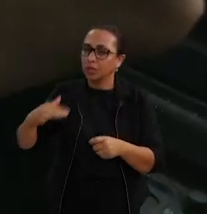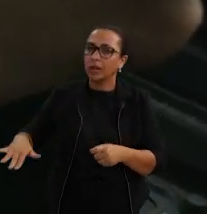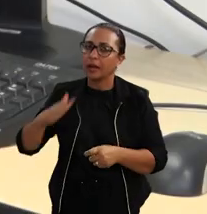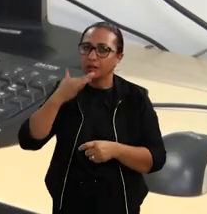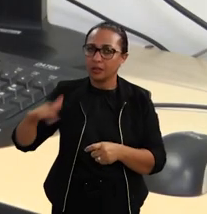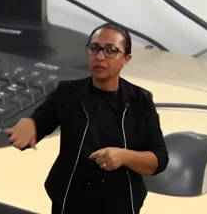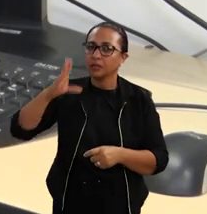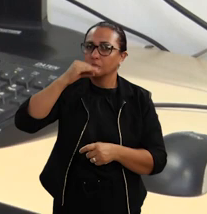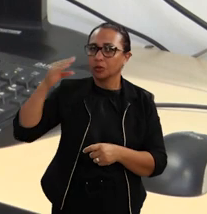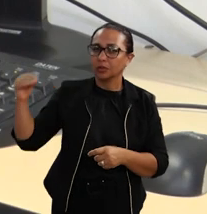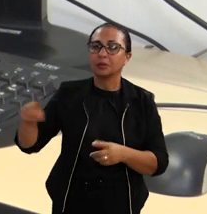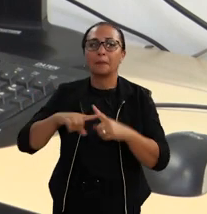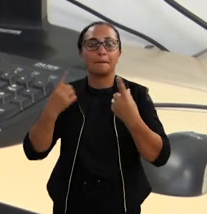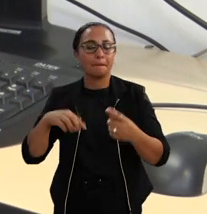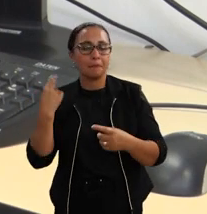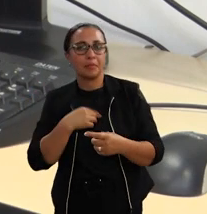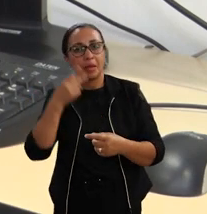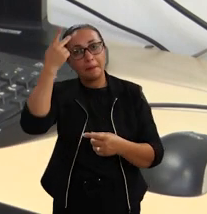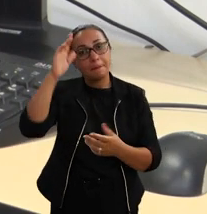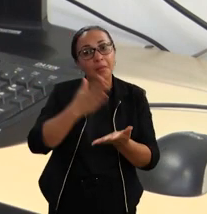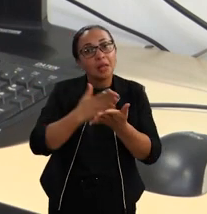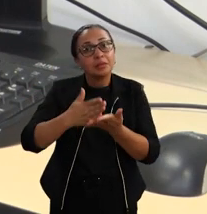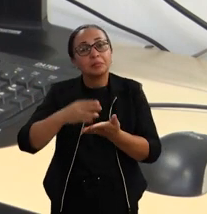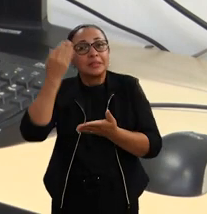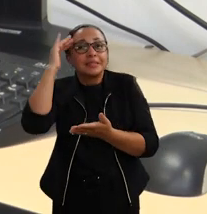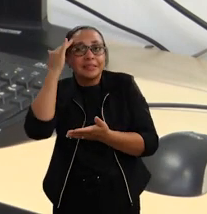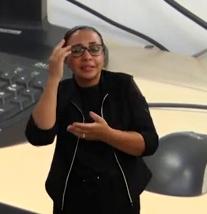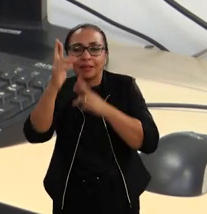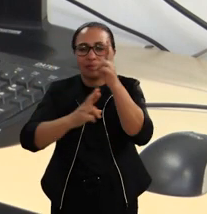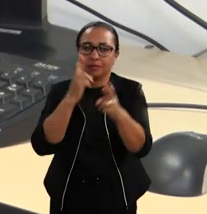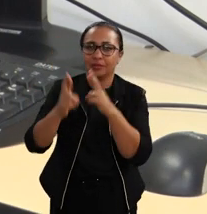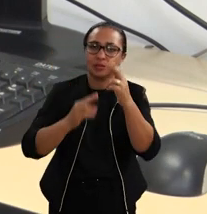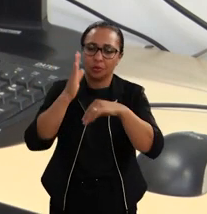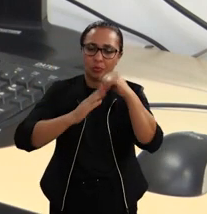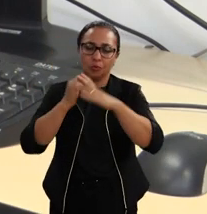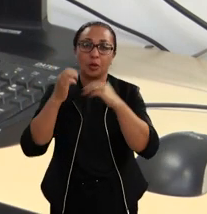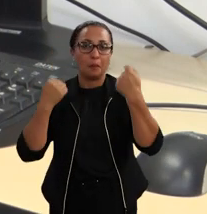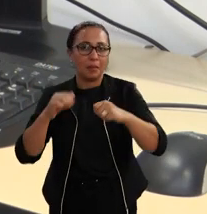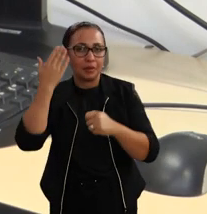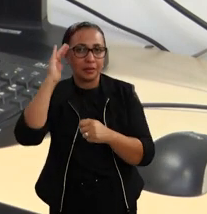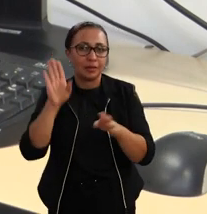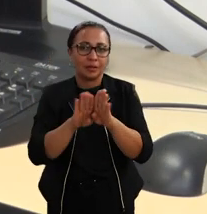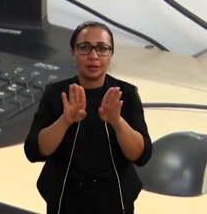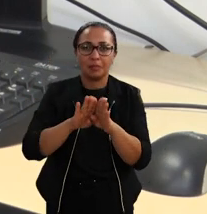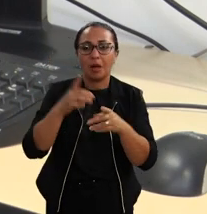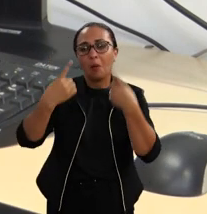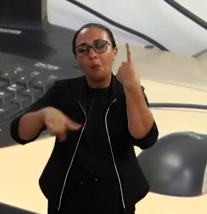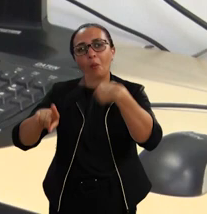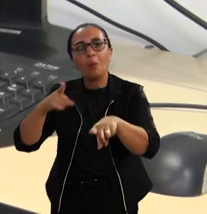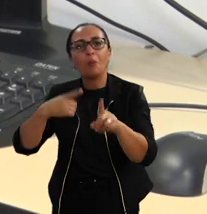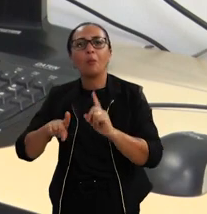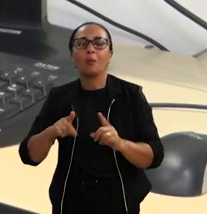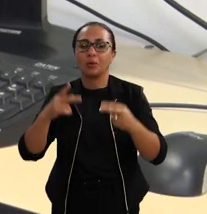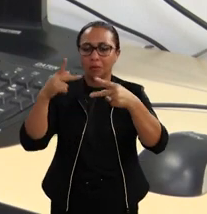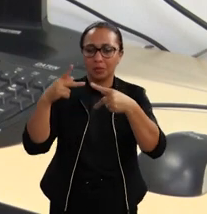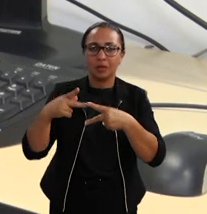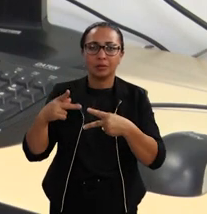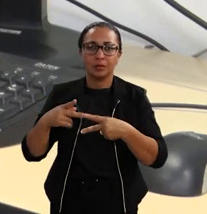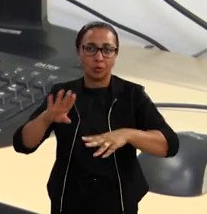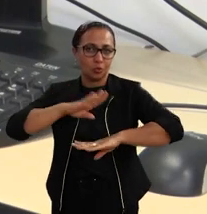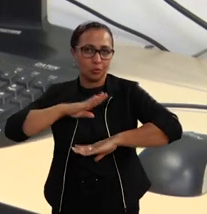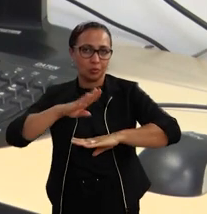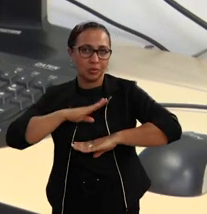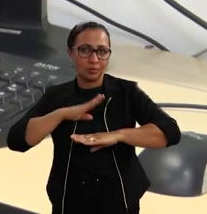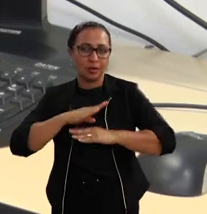adolescentes. Mas a gente parte do pressuposto de que, para entender essa relação do profissional, a gente precisa entender outros